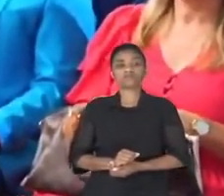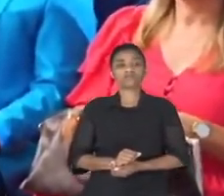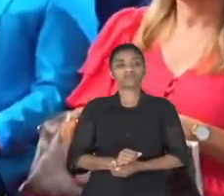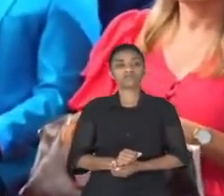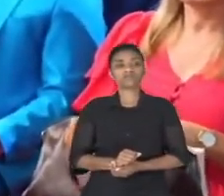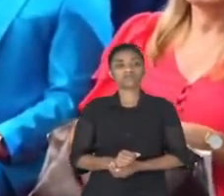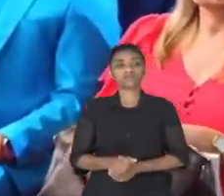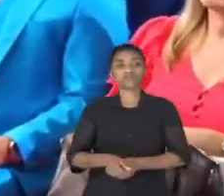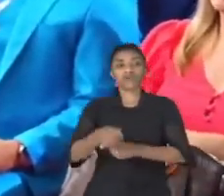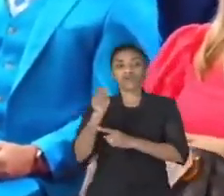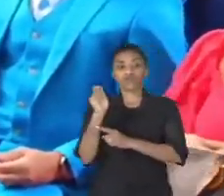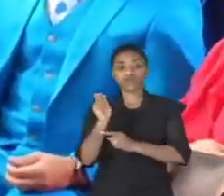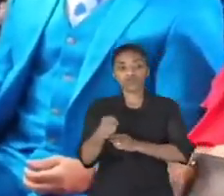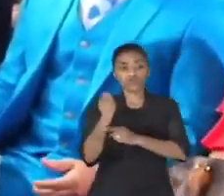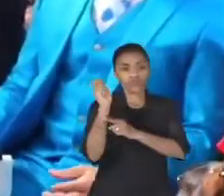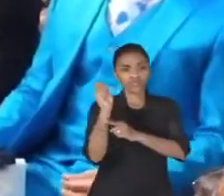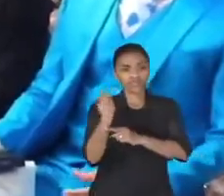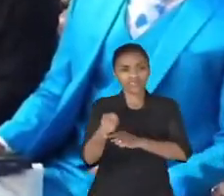martelo dos